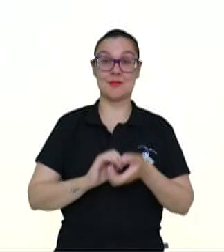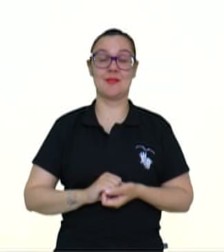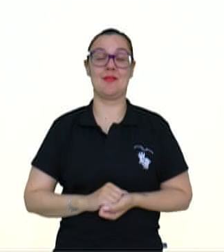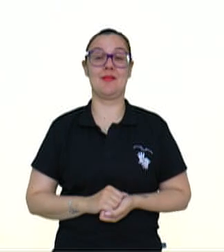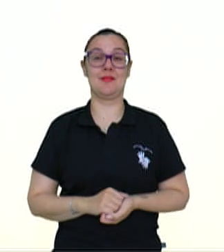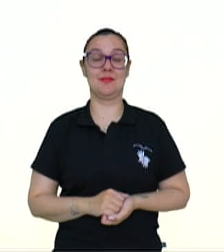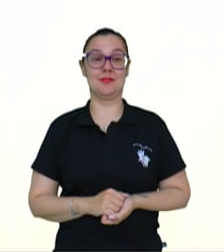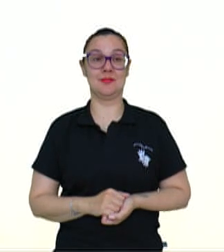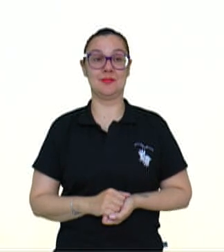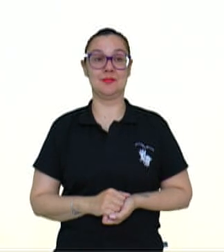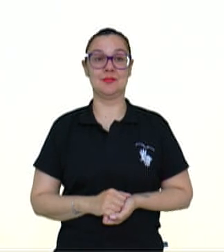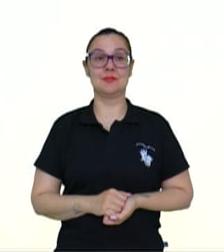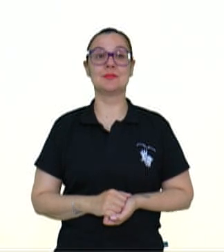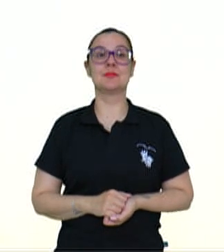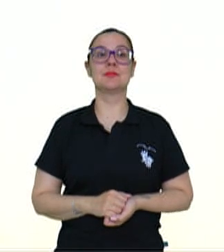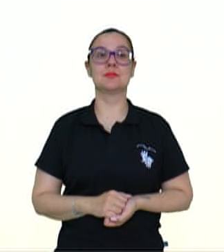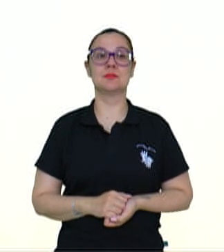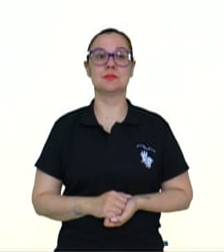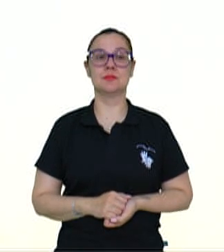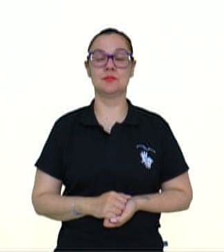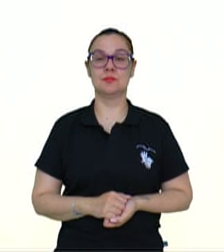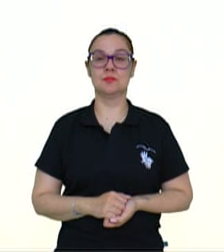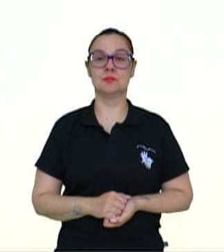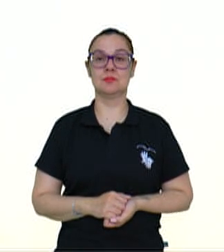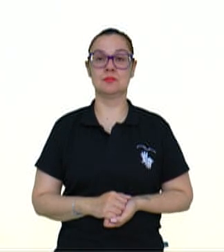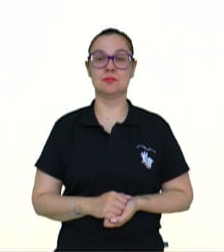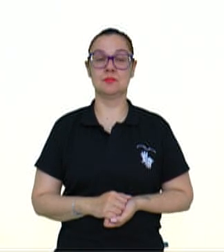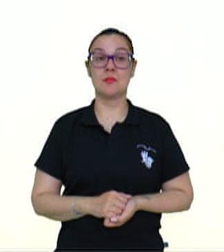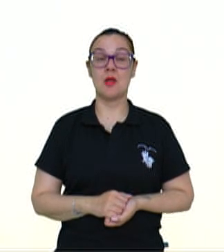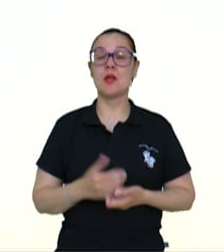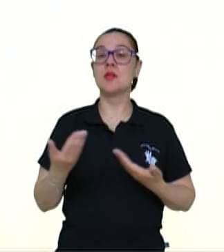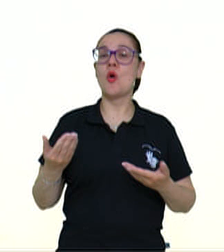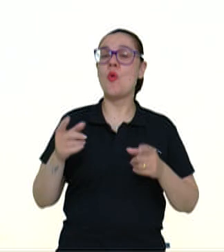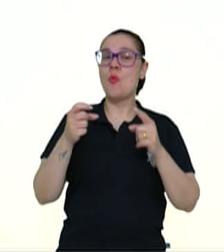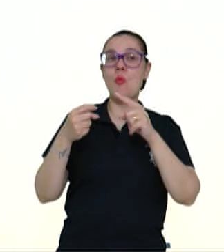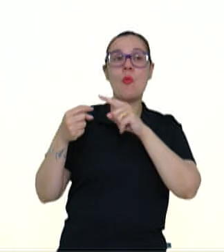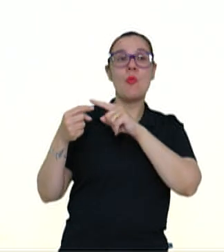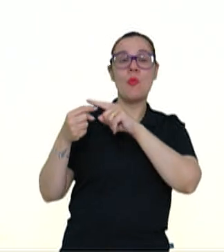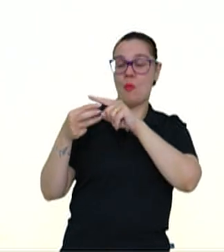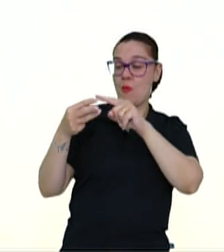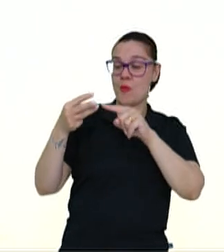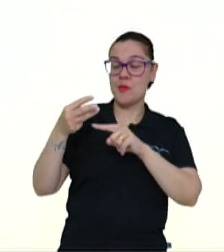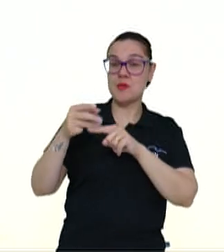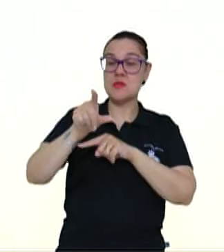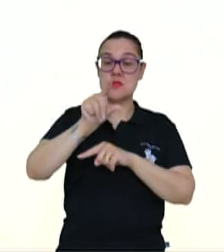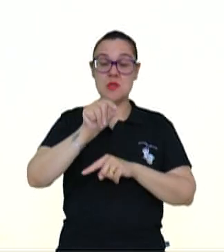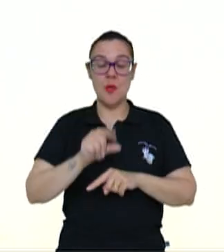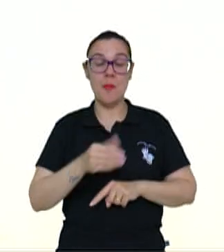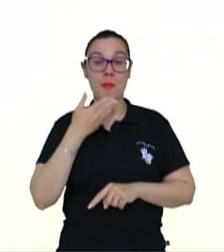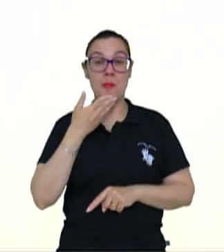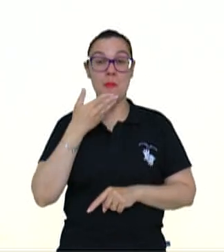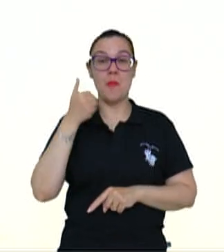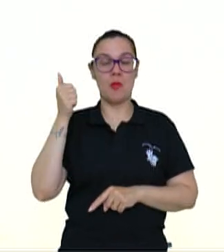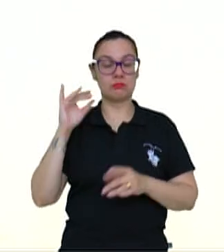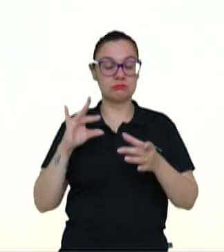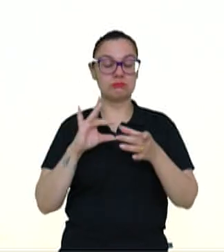melhor opção sobre falhos em la comunicação. Então, qual dessas 3 opções aí é a